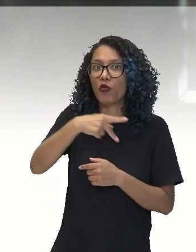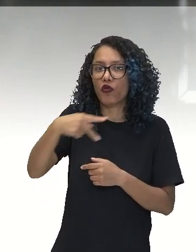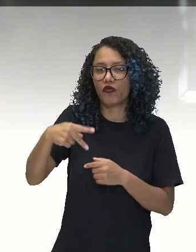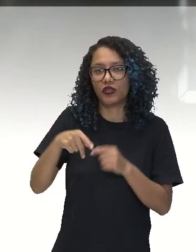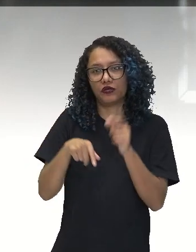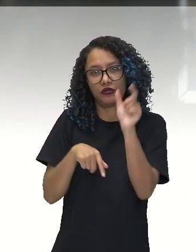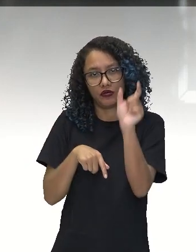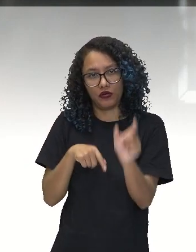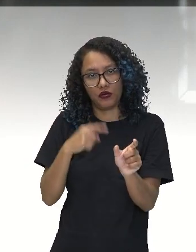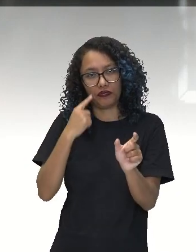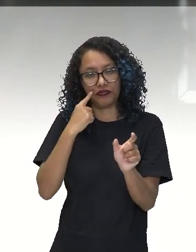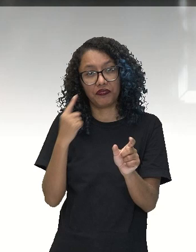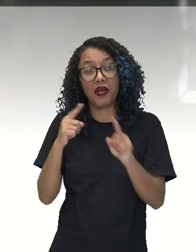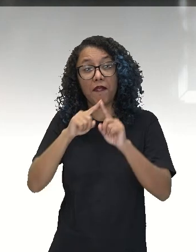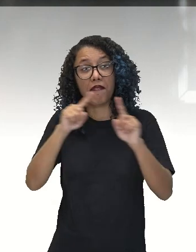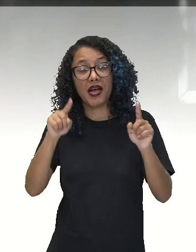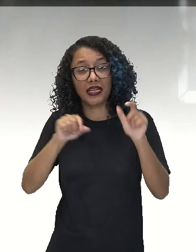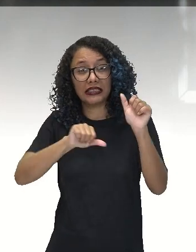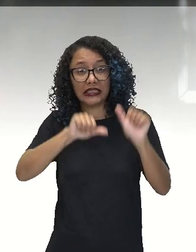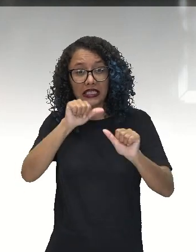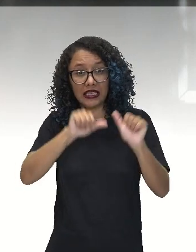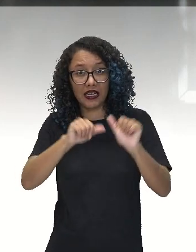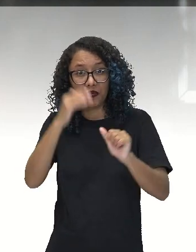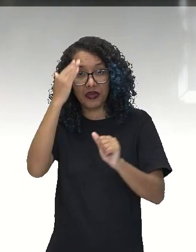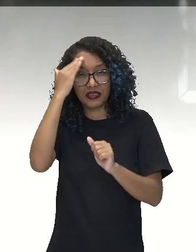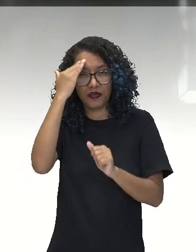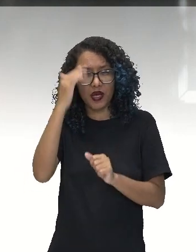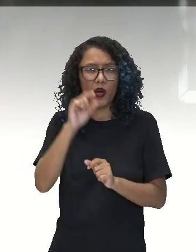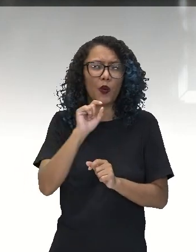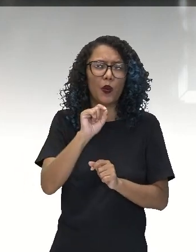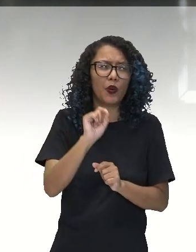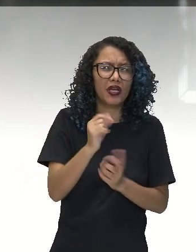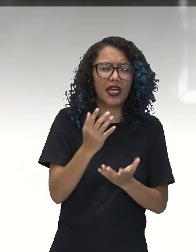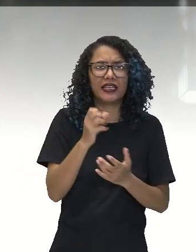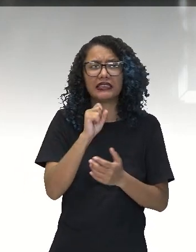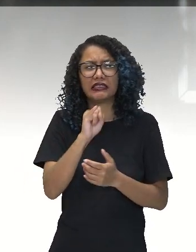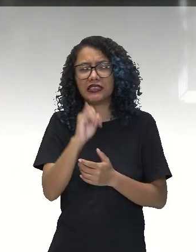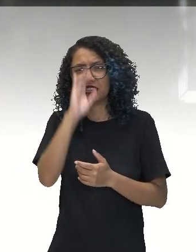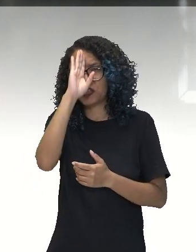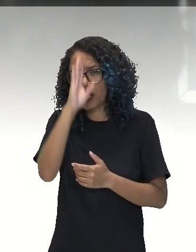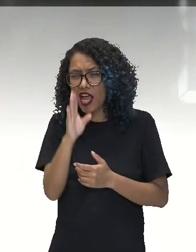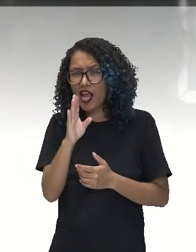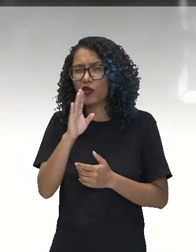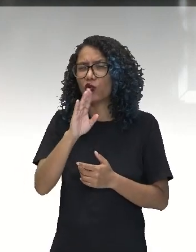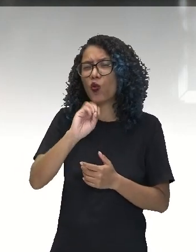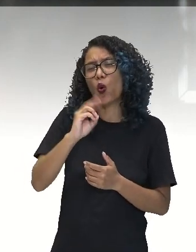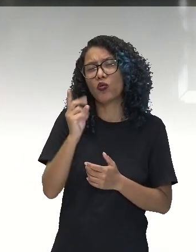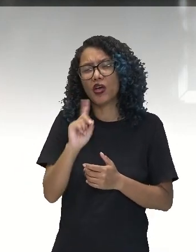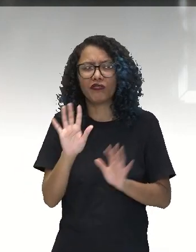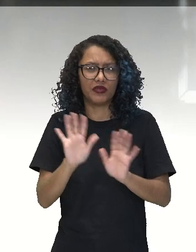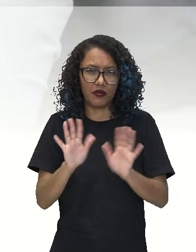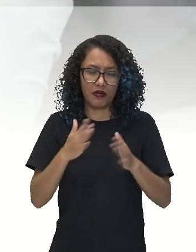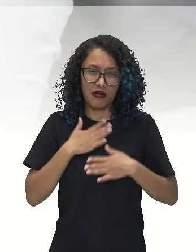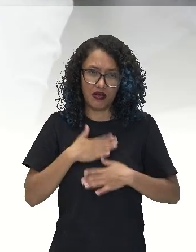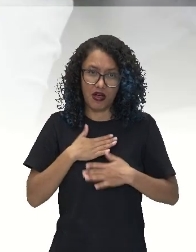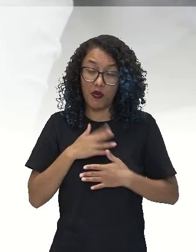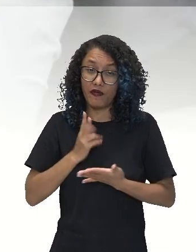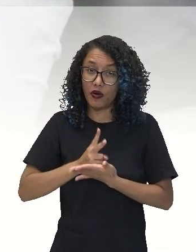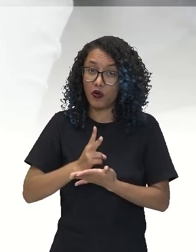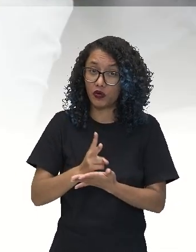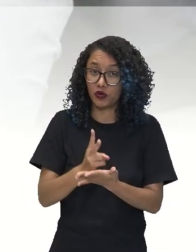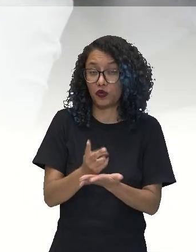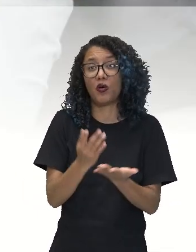nós não vamos analisar aqui para descobrir o que ele é, certo? Se é direto, indireto, nada disso. Vamos adiante, que tem